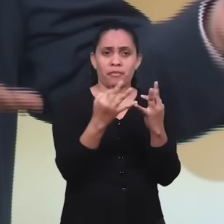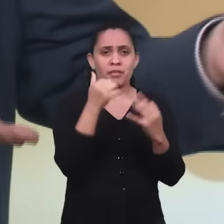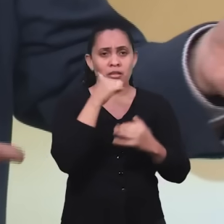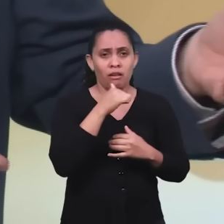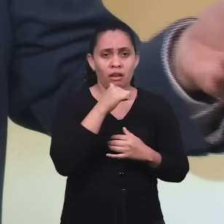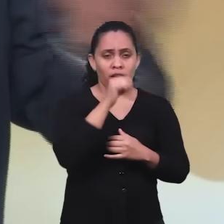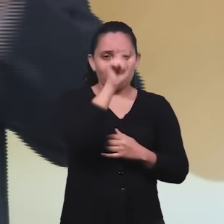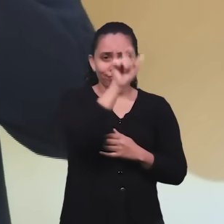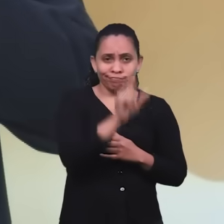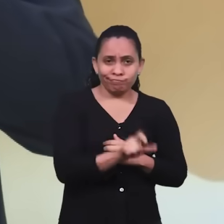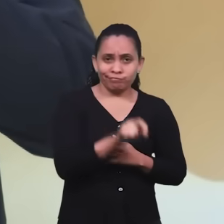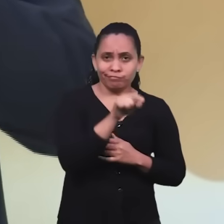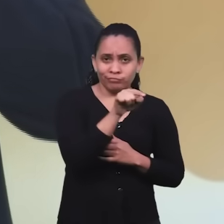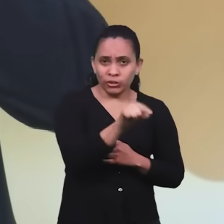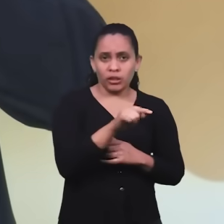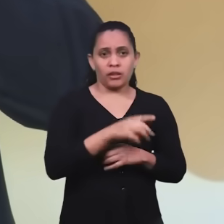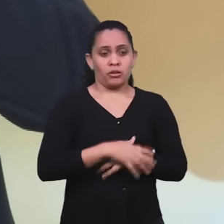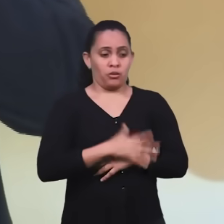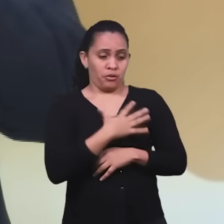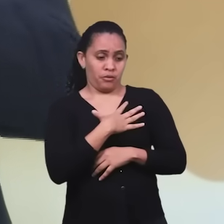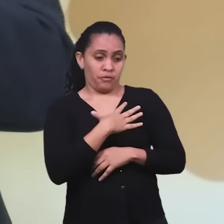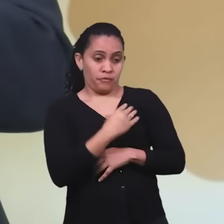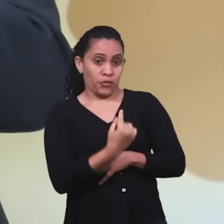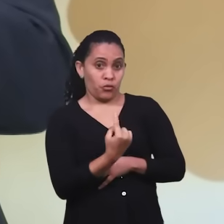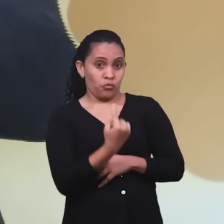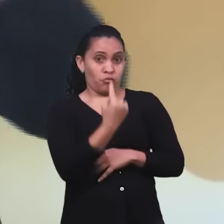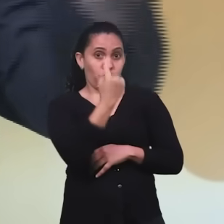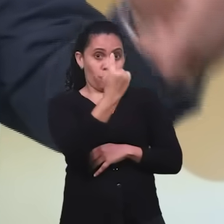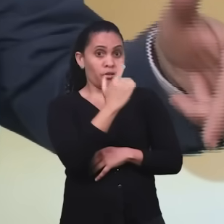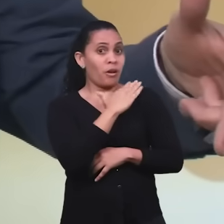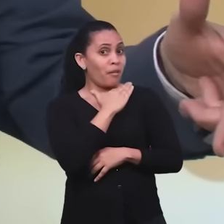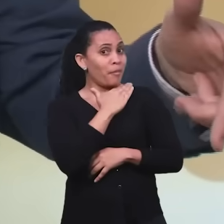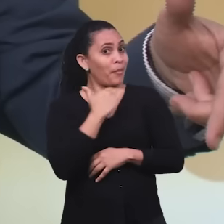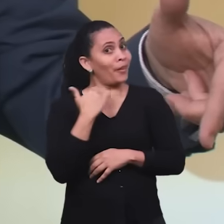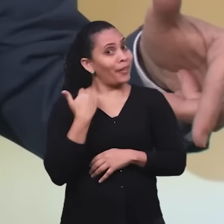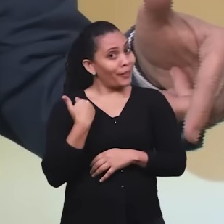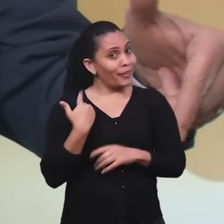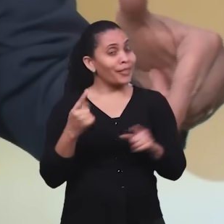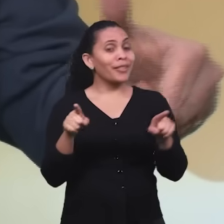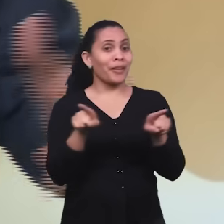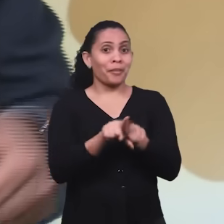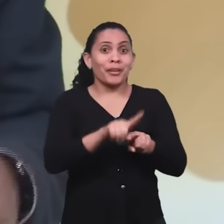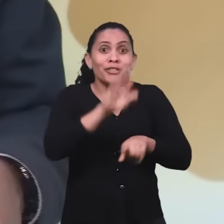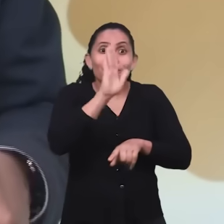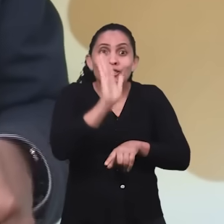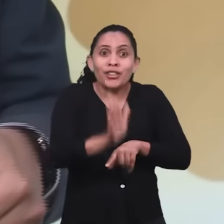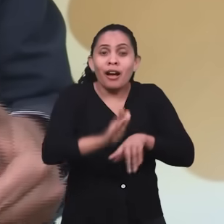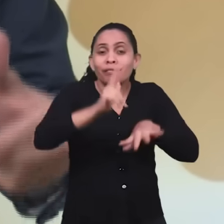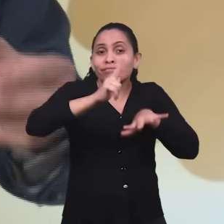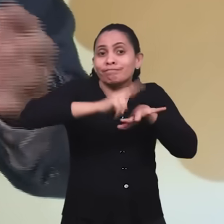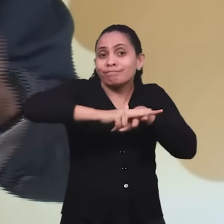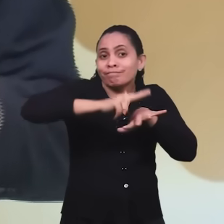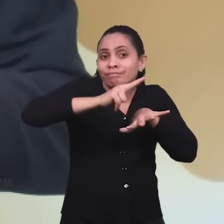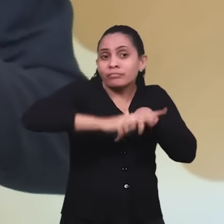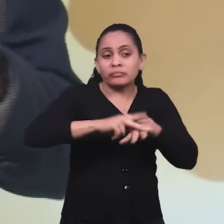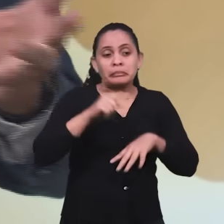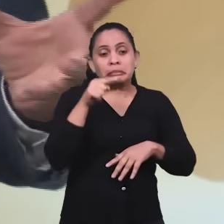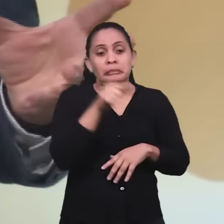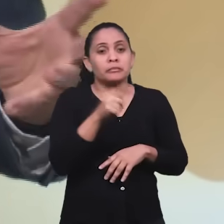aquela senhora, vejam, o filho era o único que acabara de morrer, a mulher já era